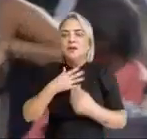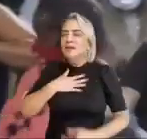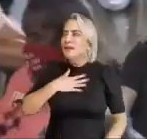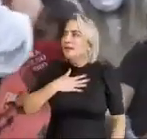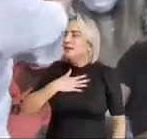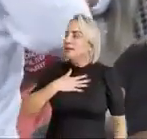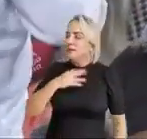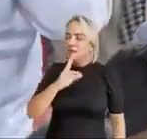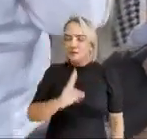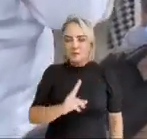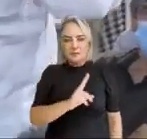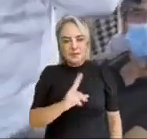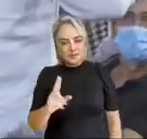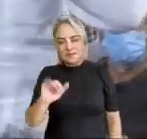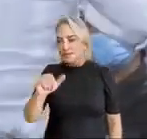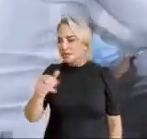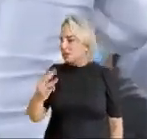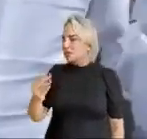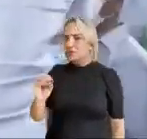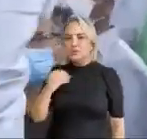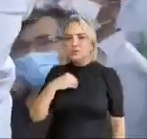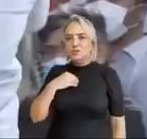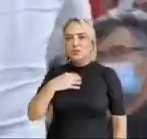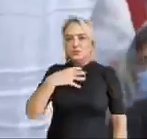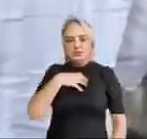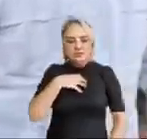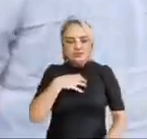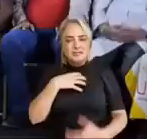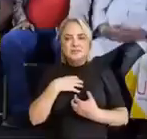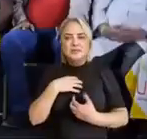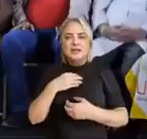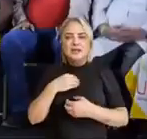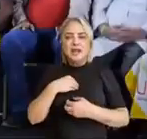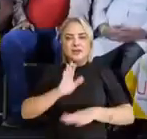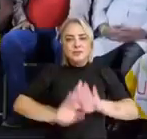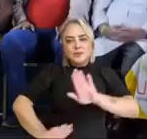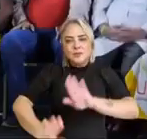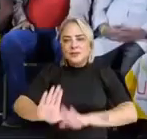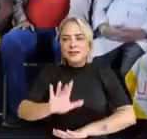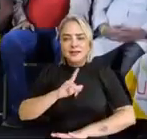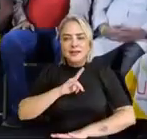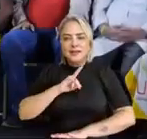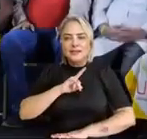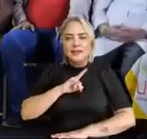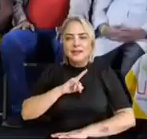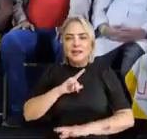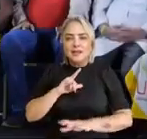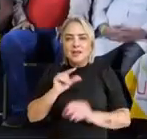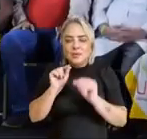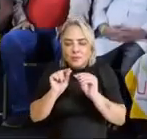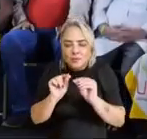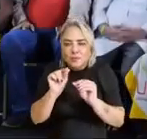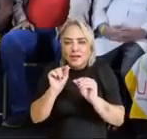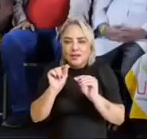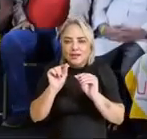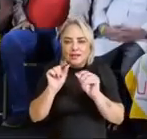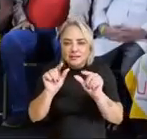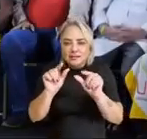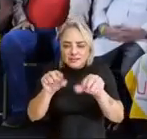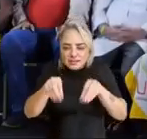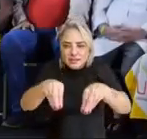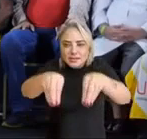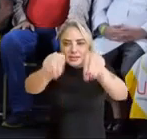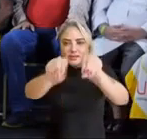sensibilizado com o cuidado que o povo que dorme na rua tem. Às vezes ele colocar um pedacinho de pano na frente